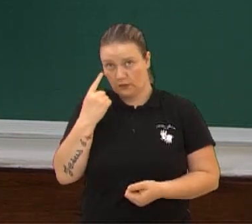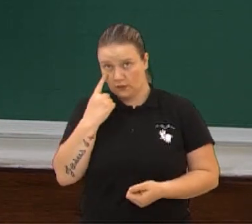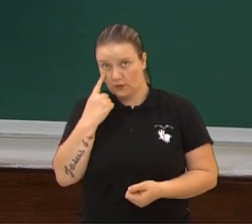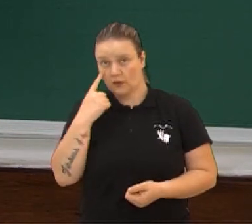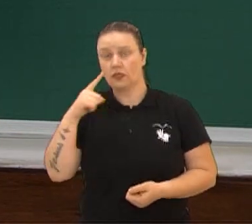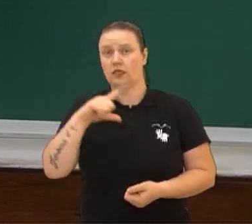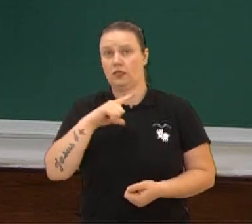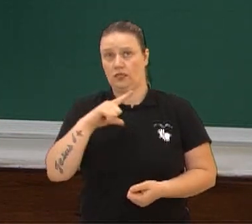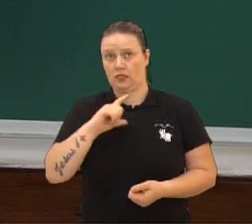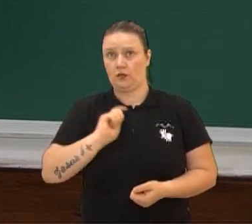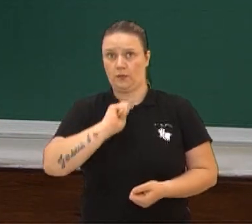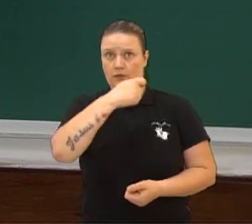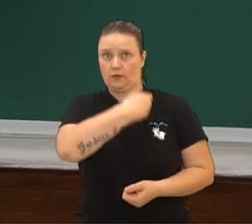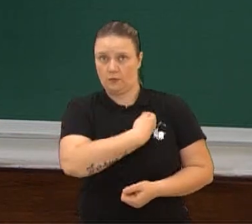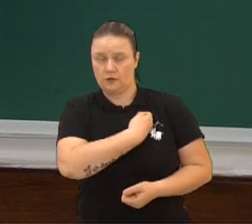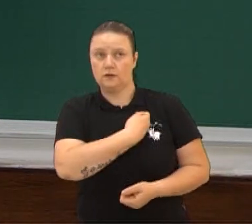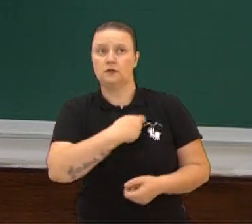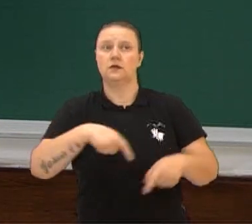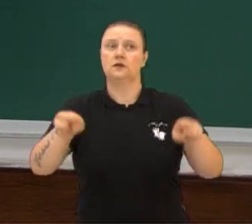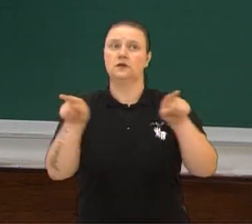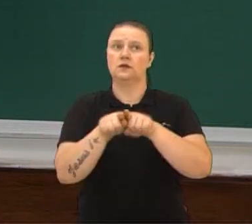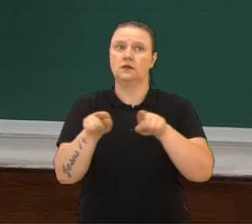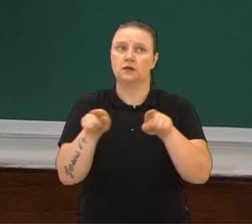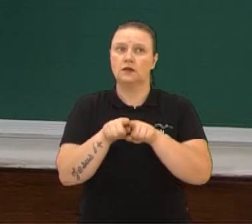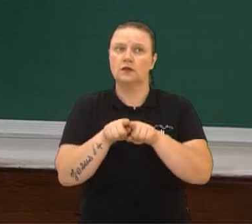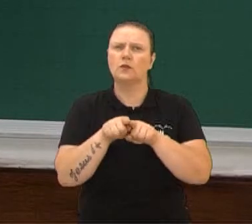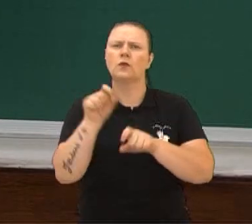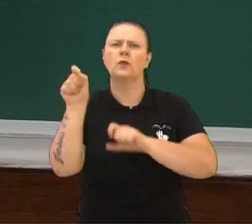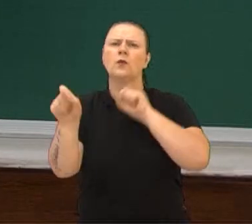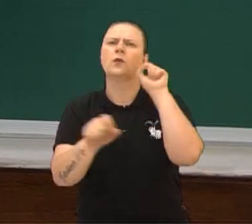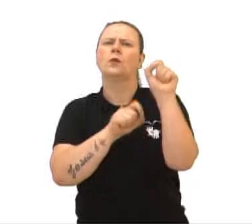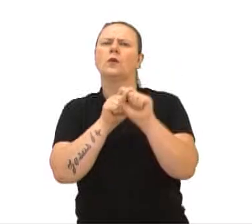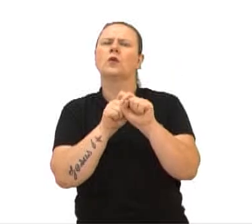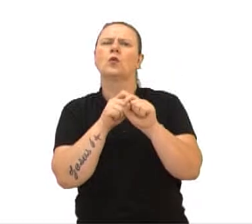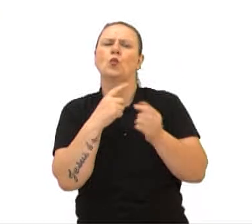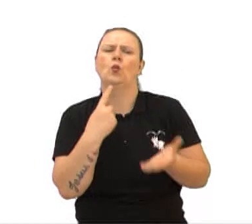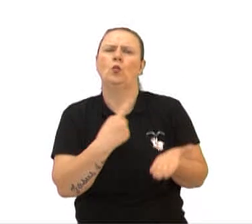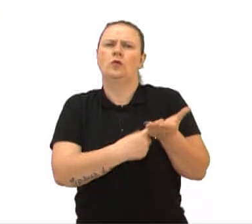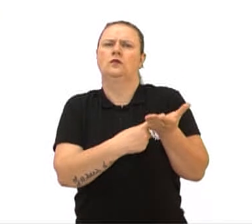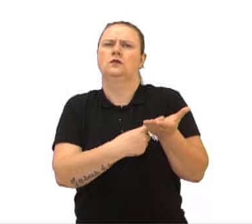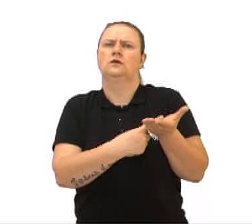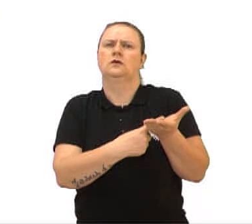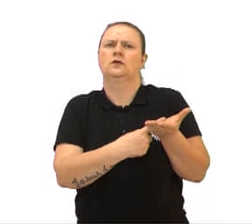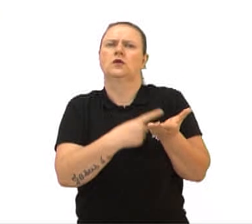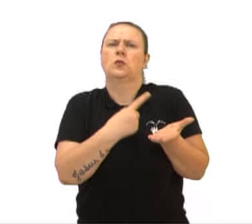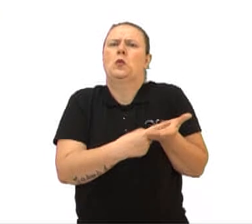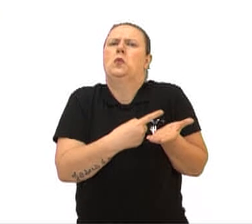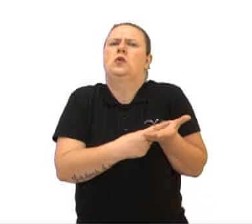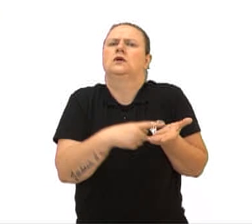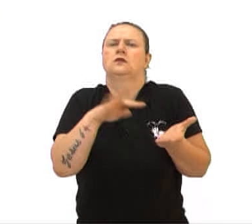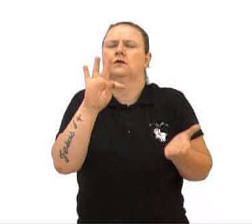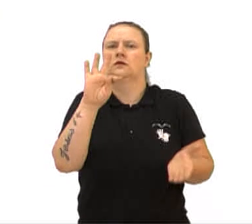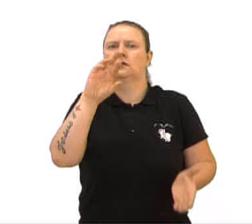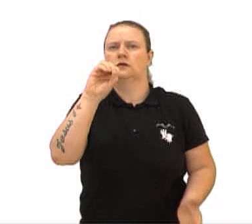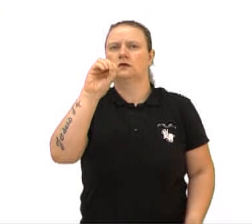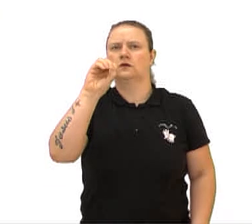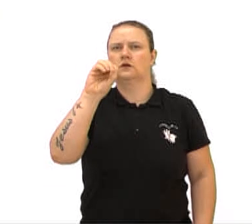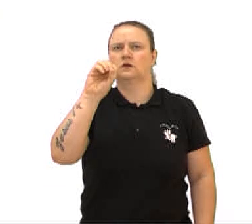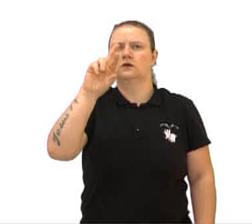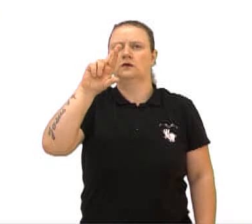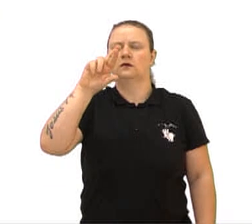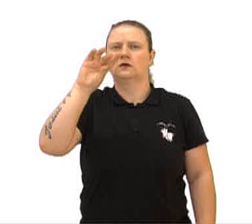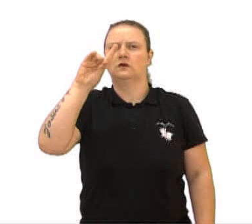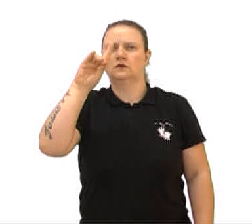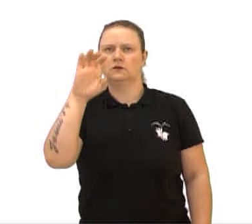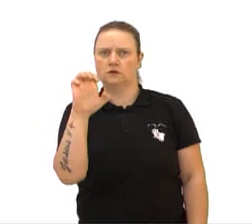países hispanohablantes e o Tratado de Tordesillas. Então, vamos ver os países que falam espanhol, né? E um pouquinho sobre o Tratado